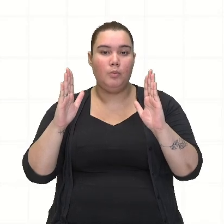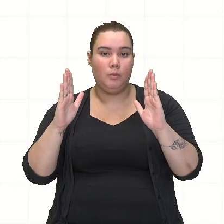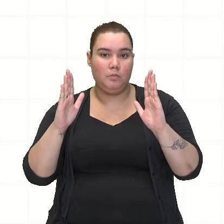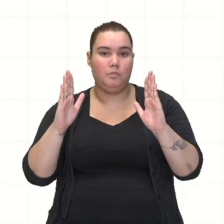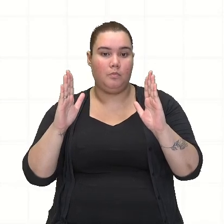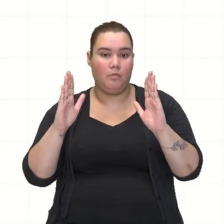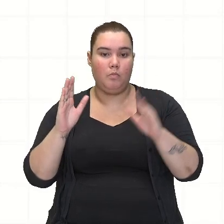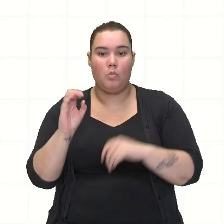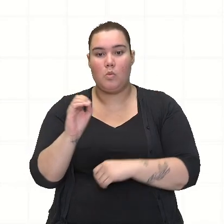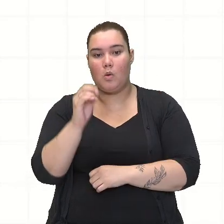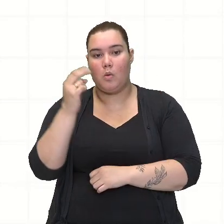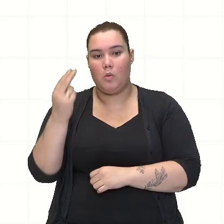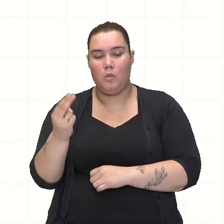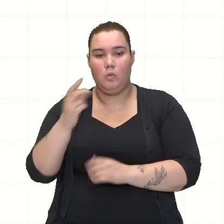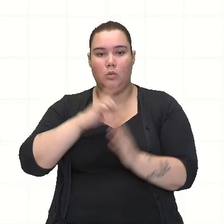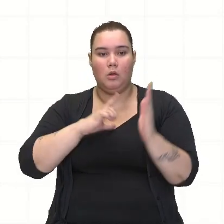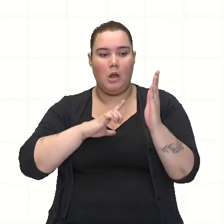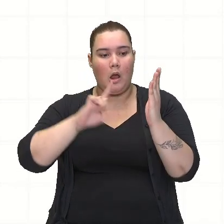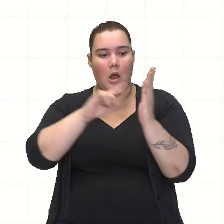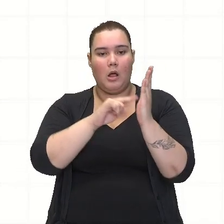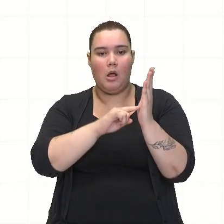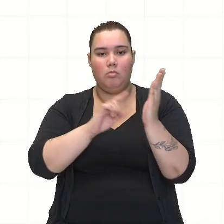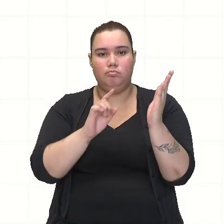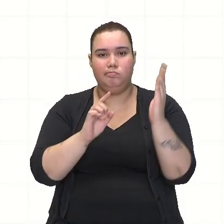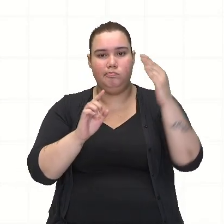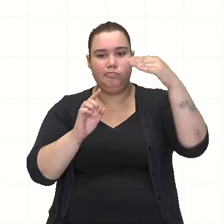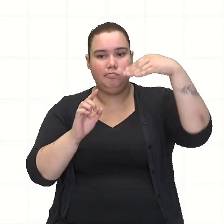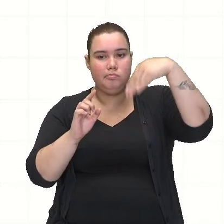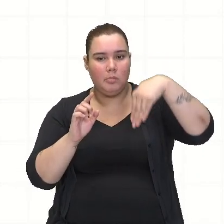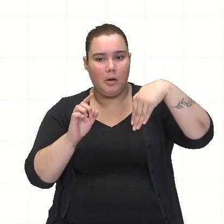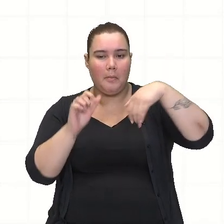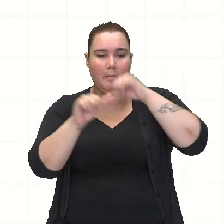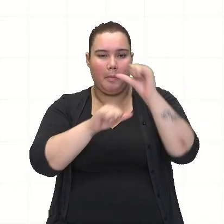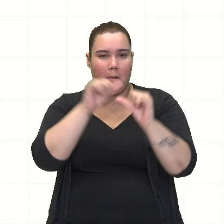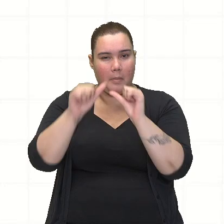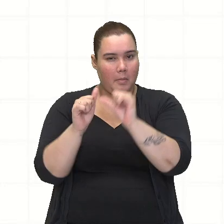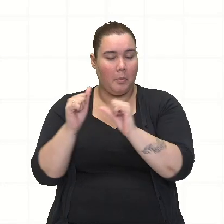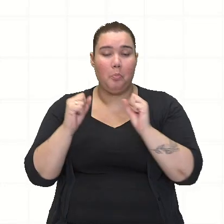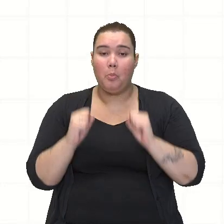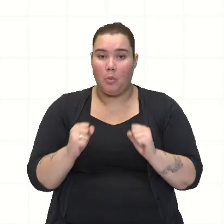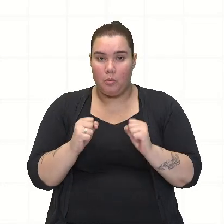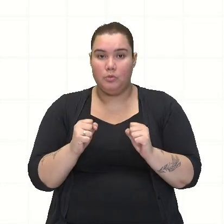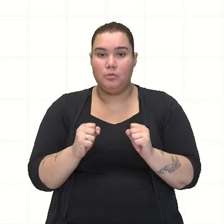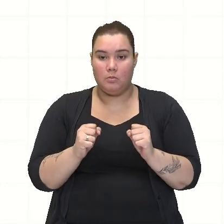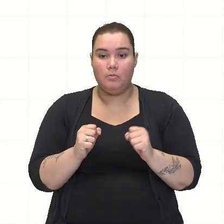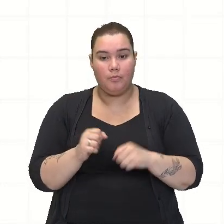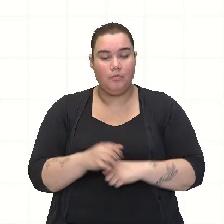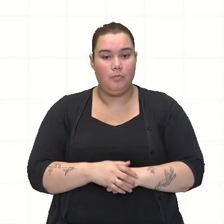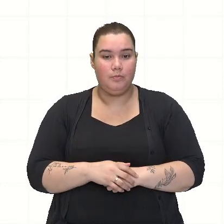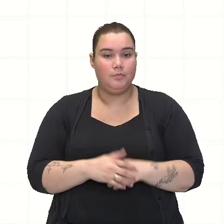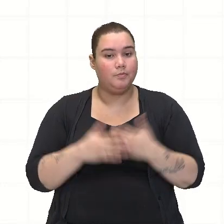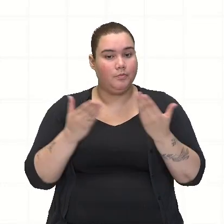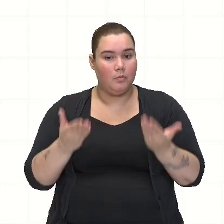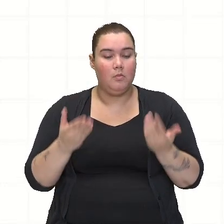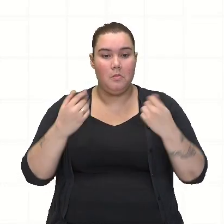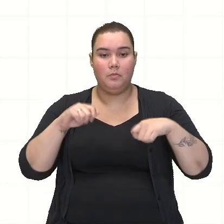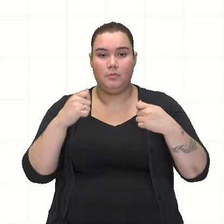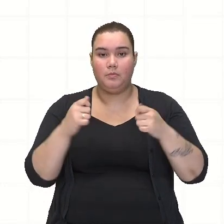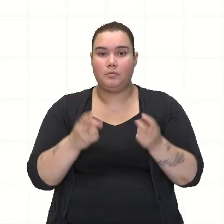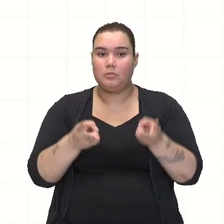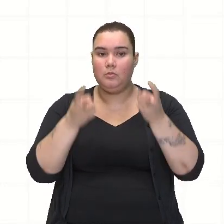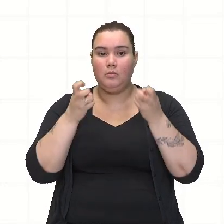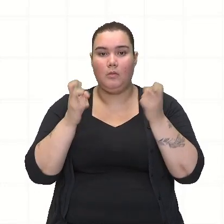pode sofrer um giro e por aí vai. Ora, então nós temos que observar